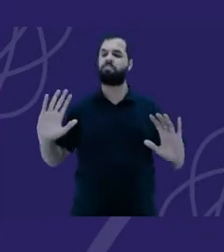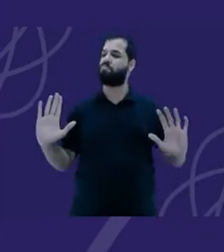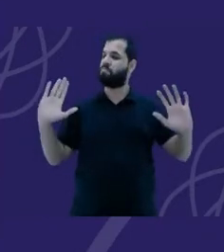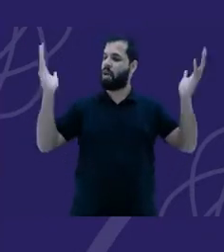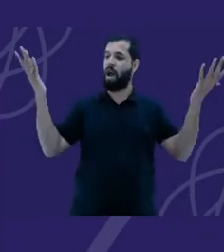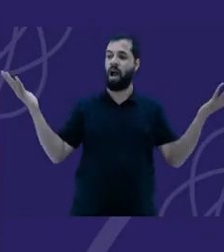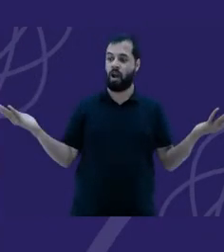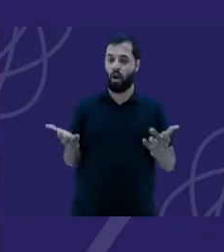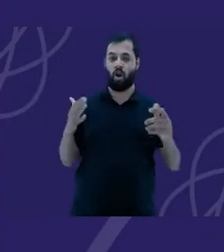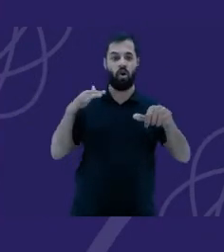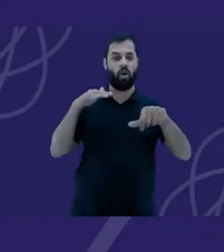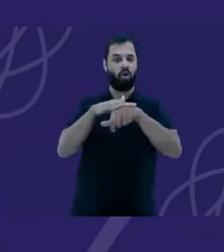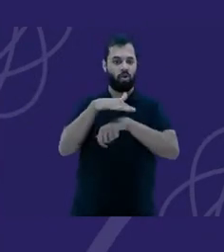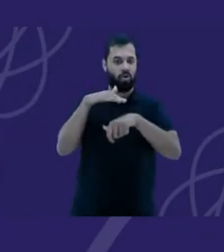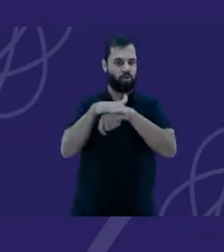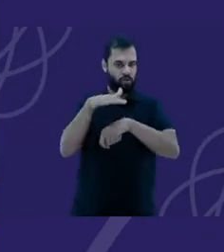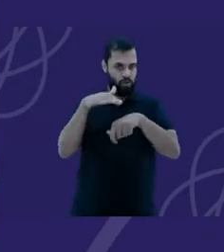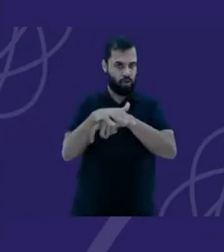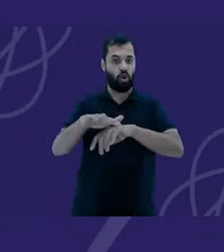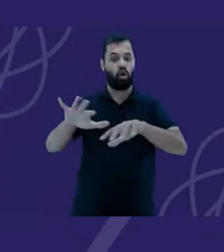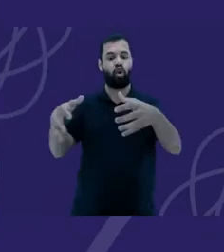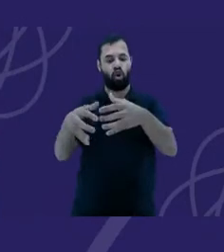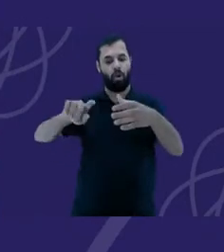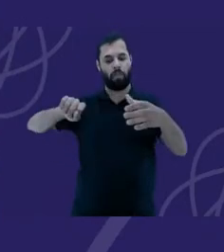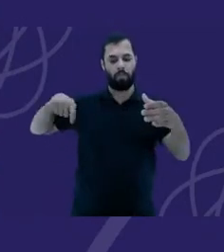Vocês, o grupo Ernesto no Choro.